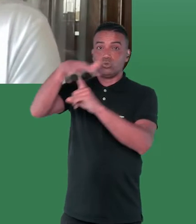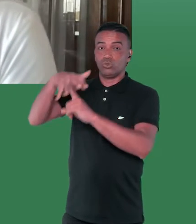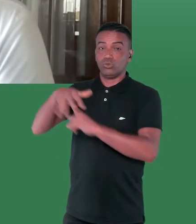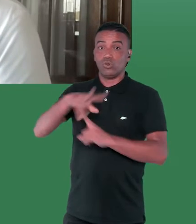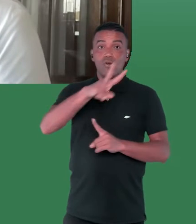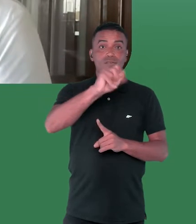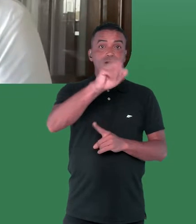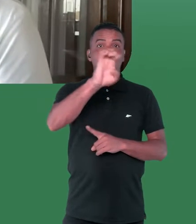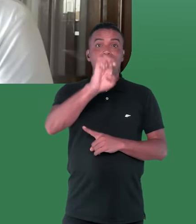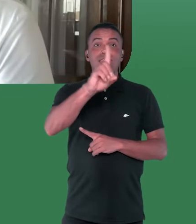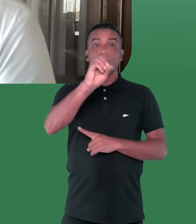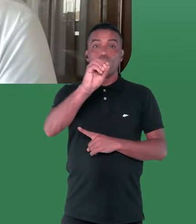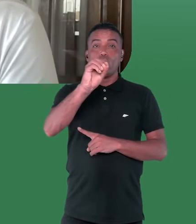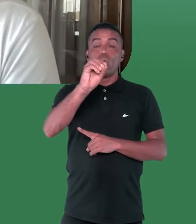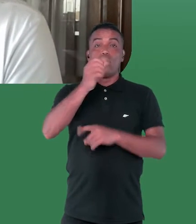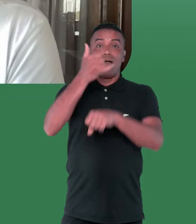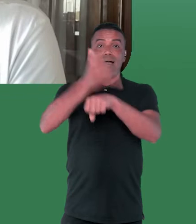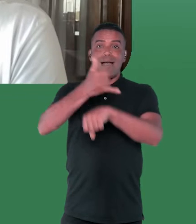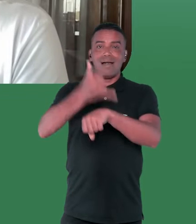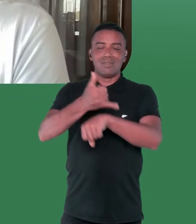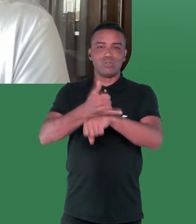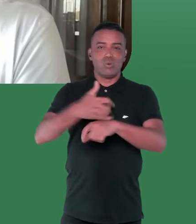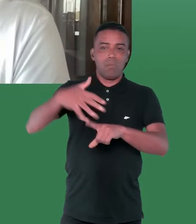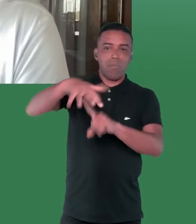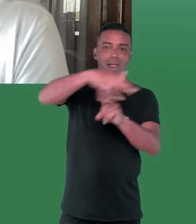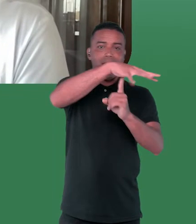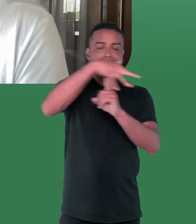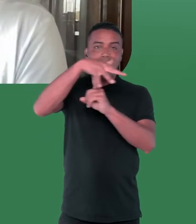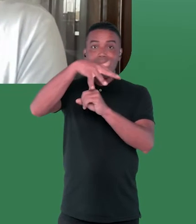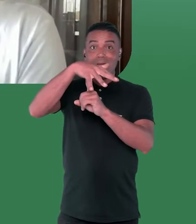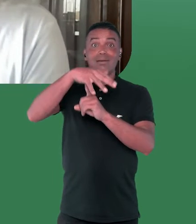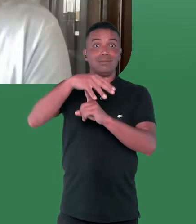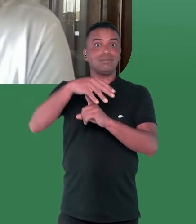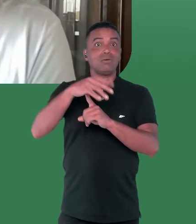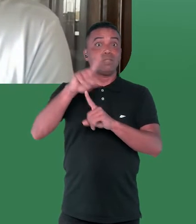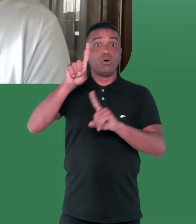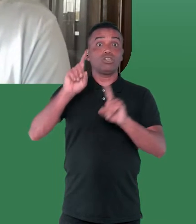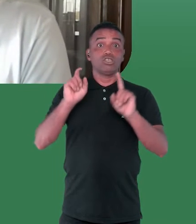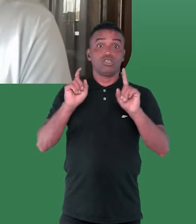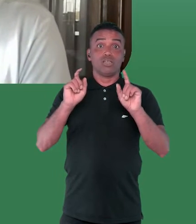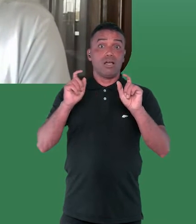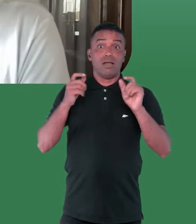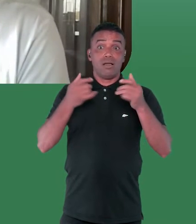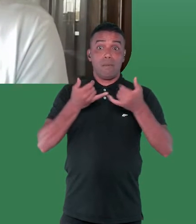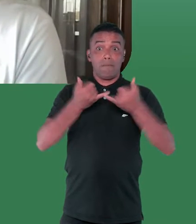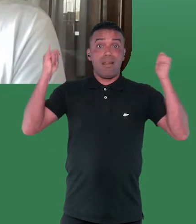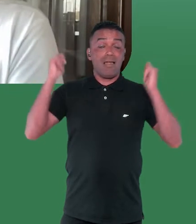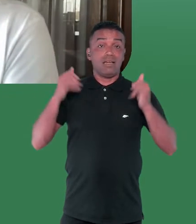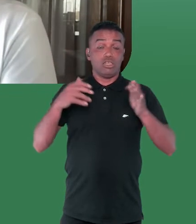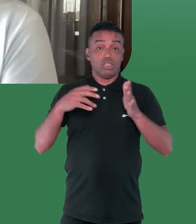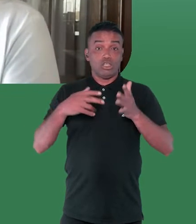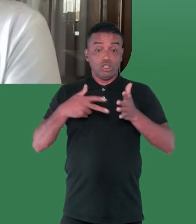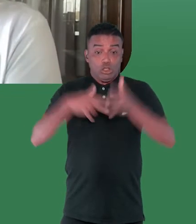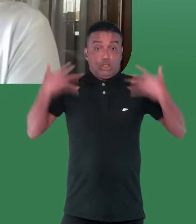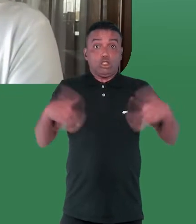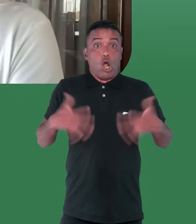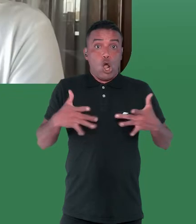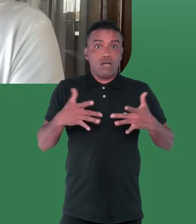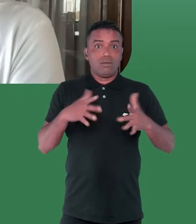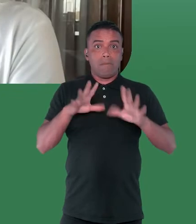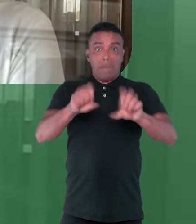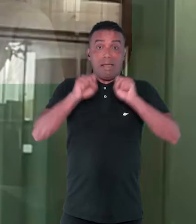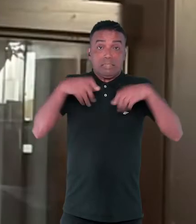Aço. Tamanha a confusão. Mas depois desses geradores que davam choque, tem hora que dava choque, nós estávamos